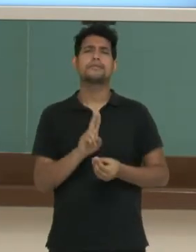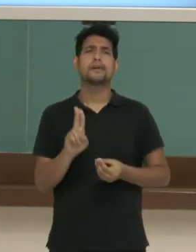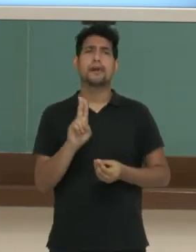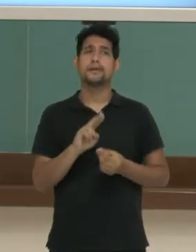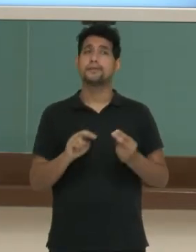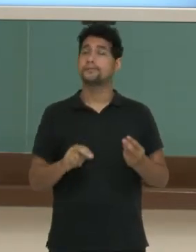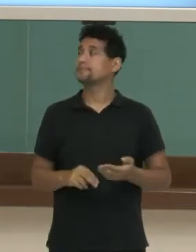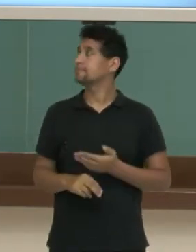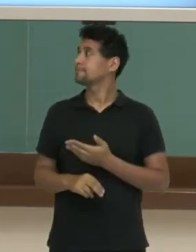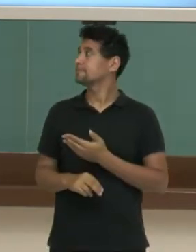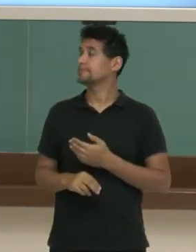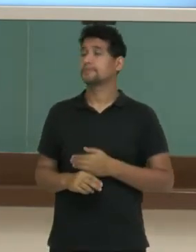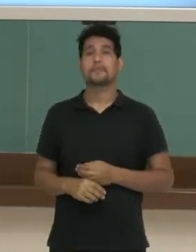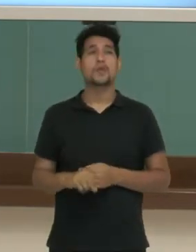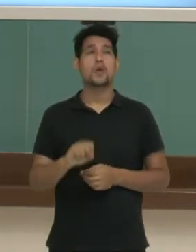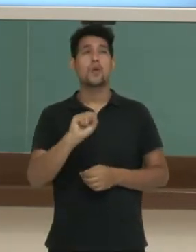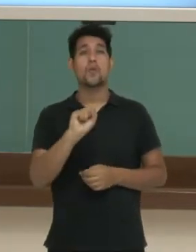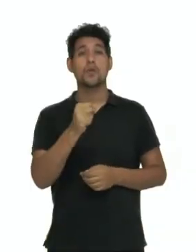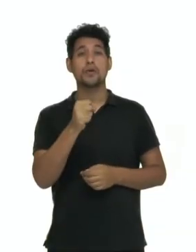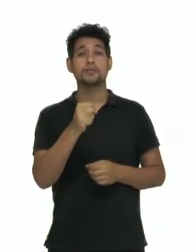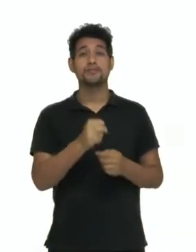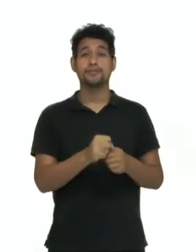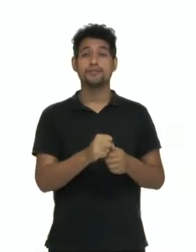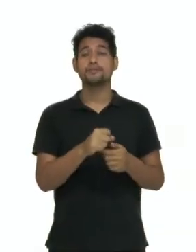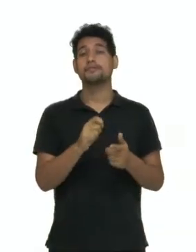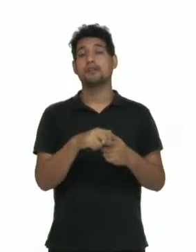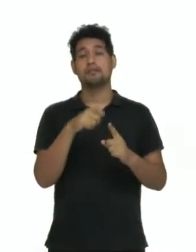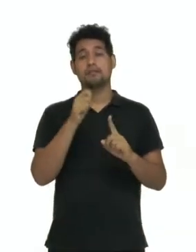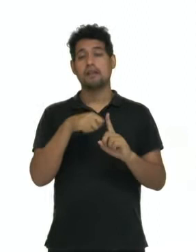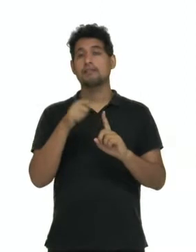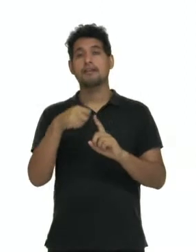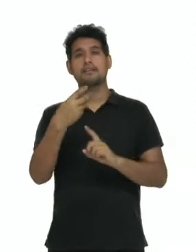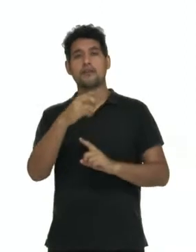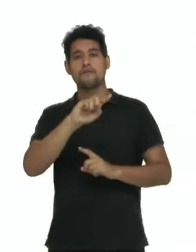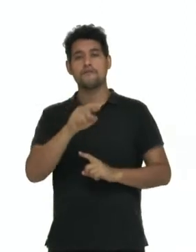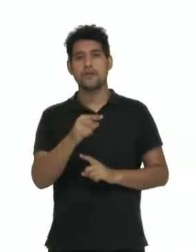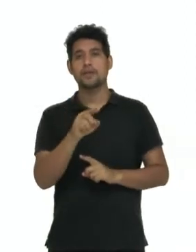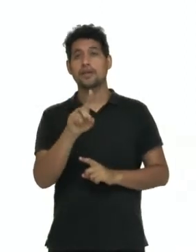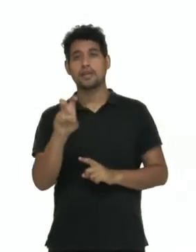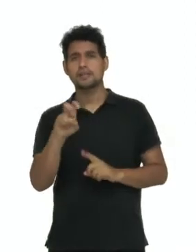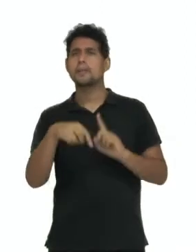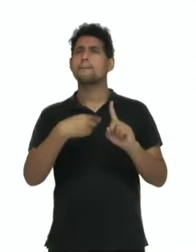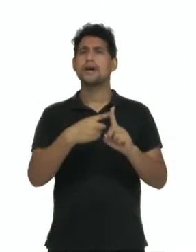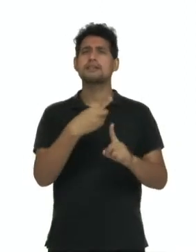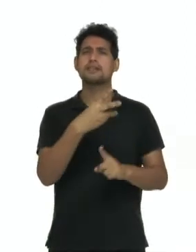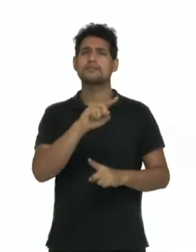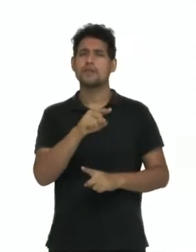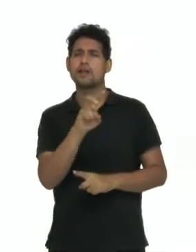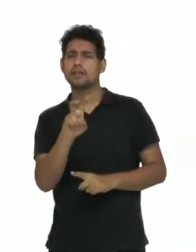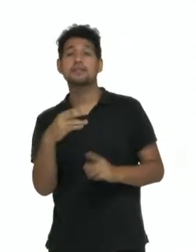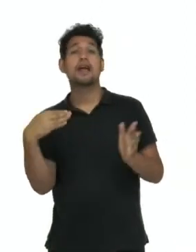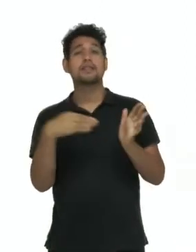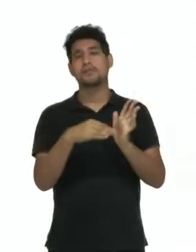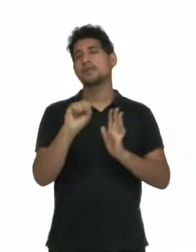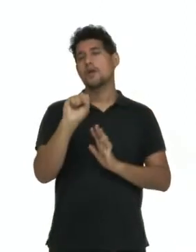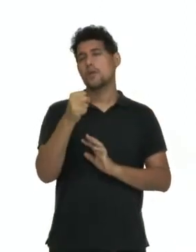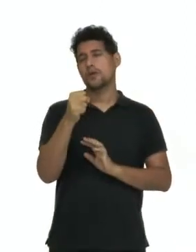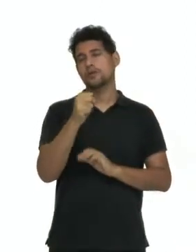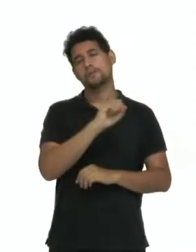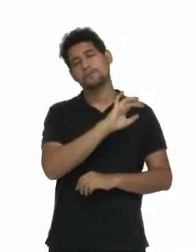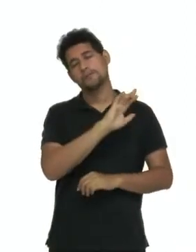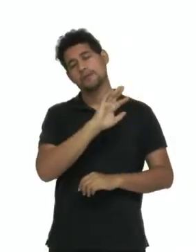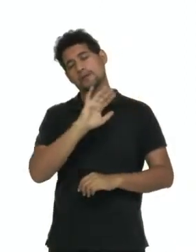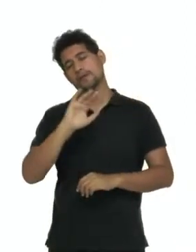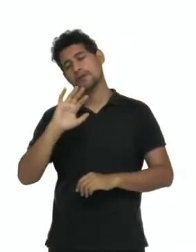Olha só, 8 parcelas de 3,15 mais 3,15 mais 3,15,